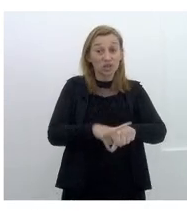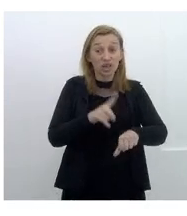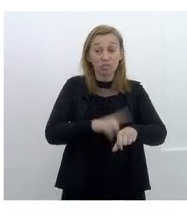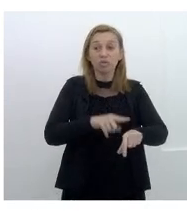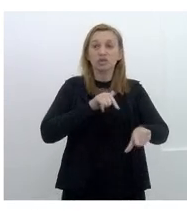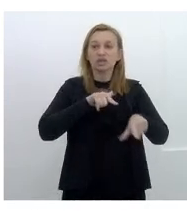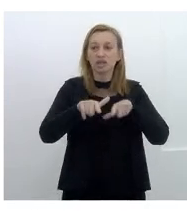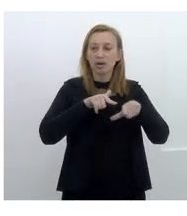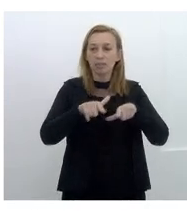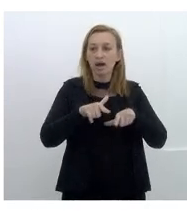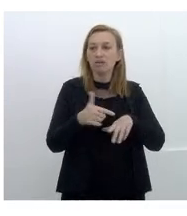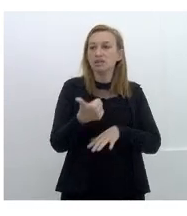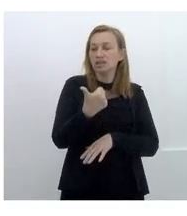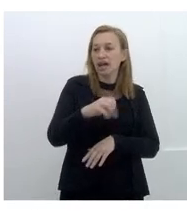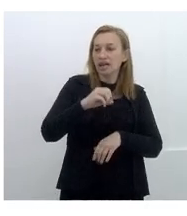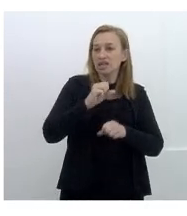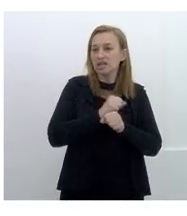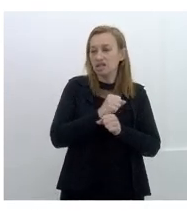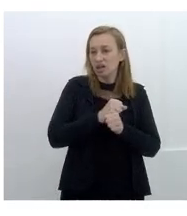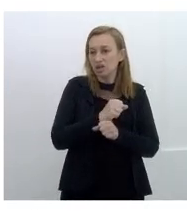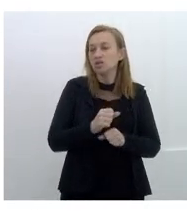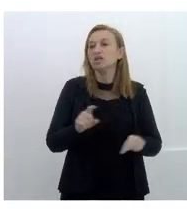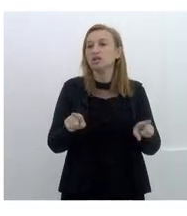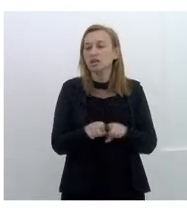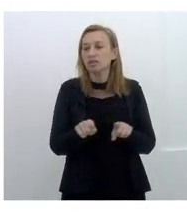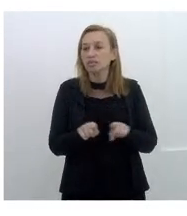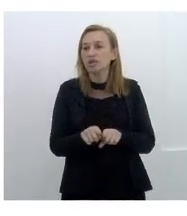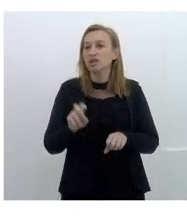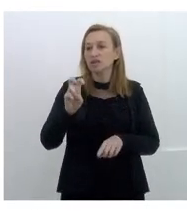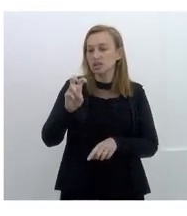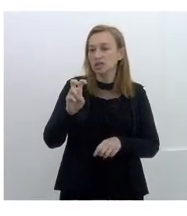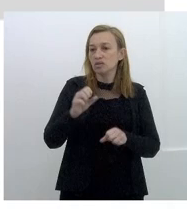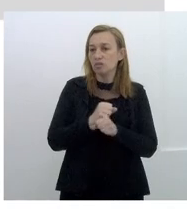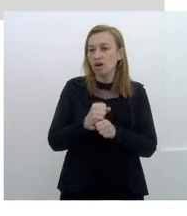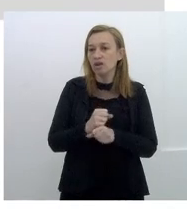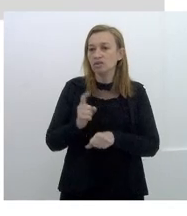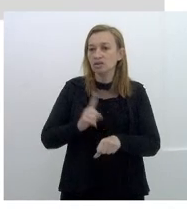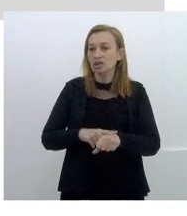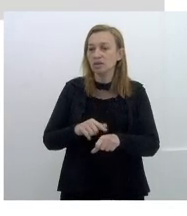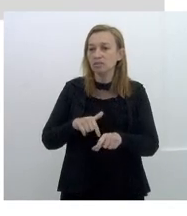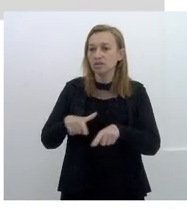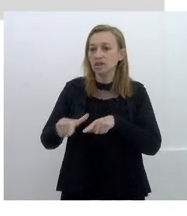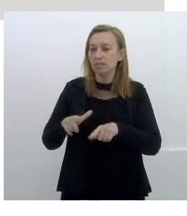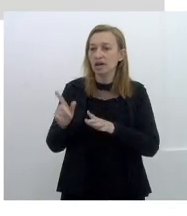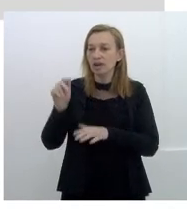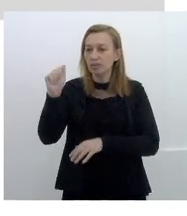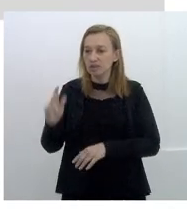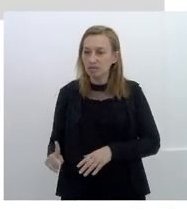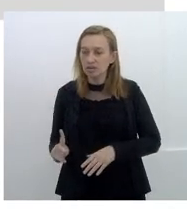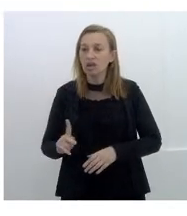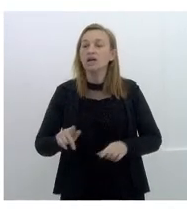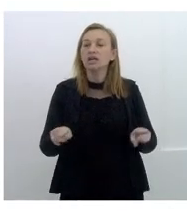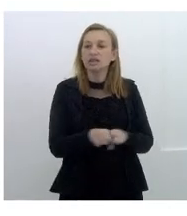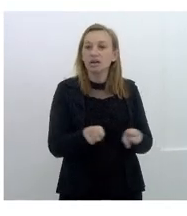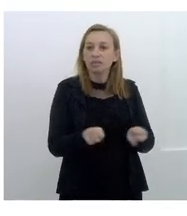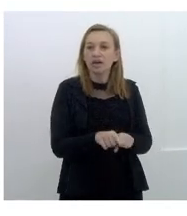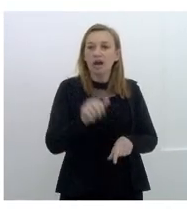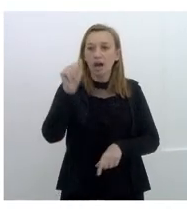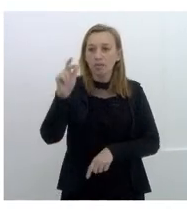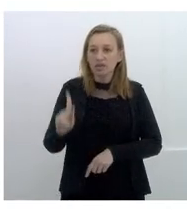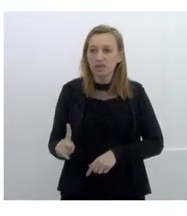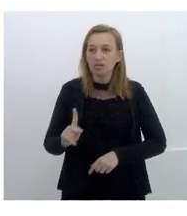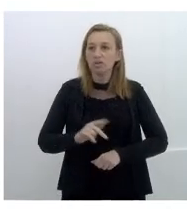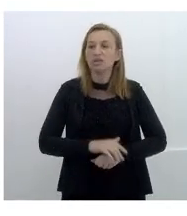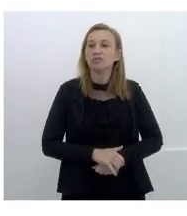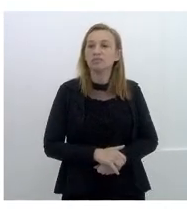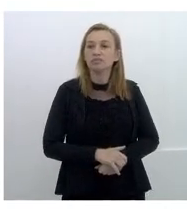de serviço público de dez anos e o tempo no cargo efetivo de 5 a também é prevista a aposentadoria